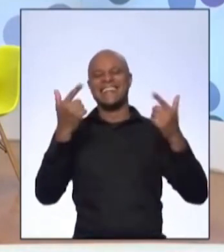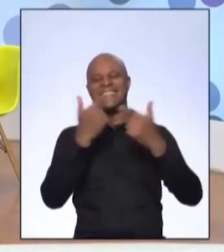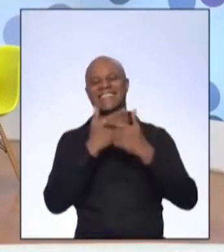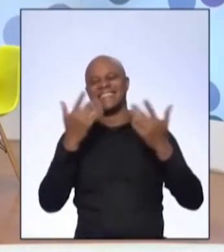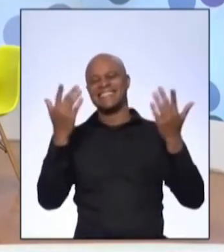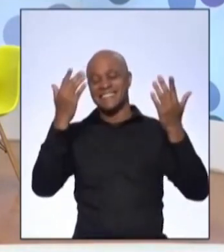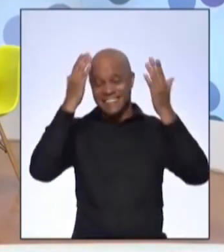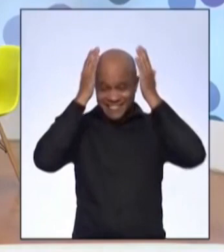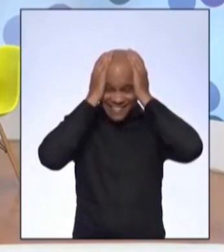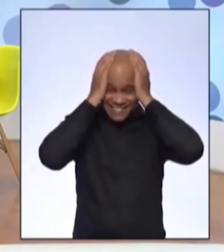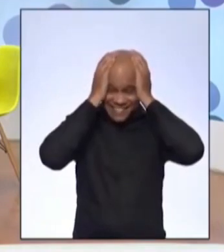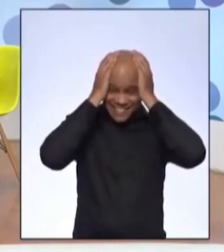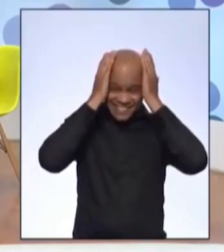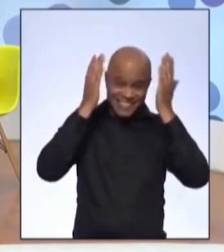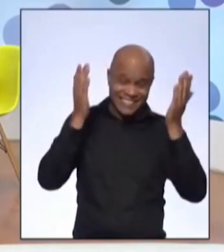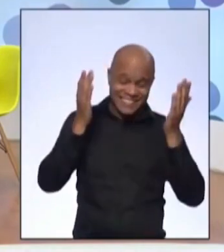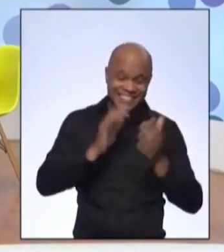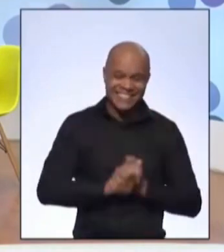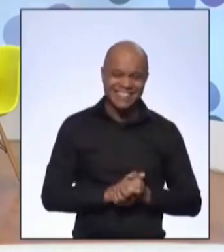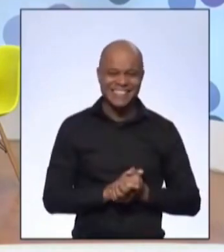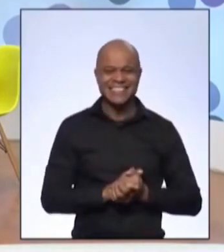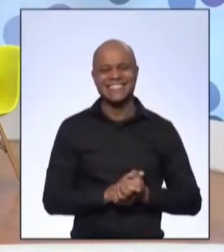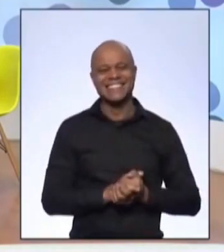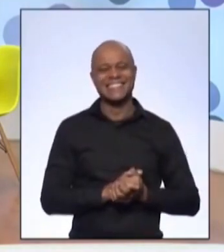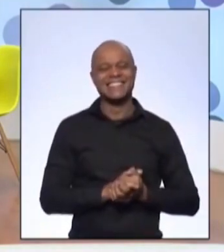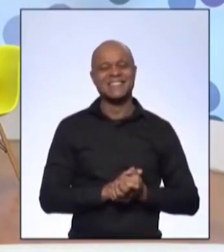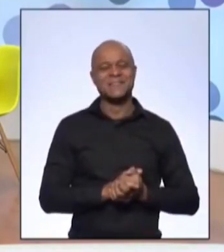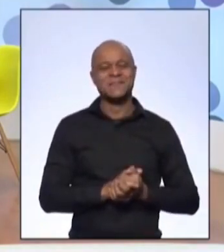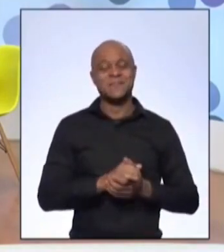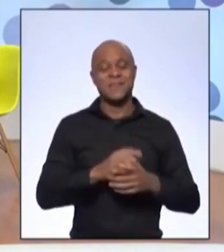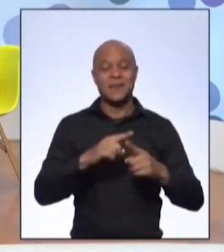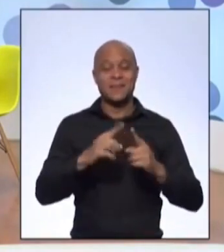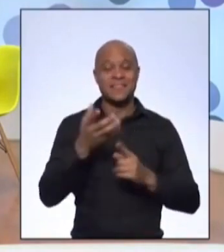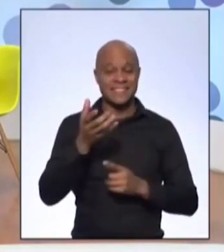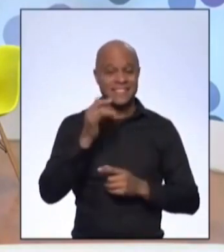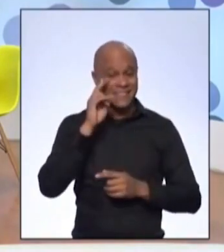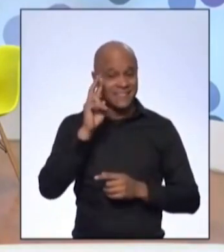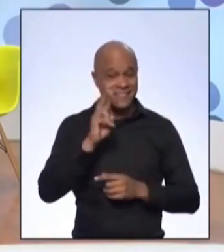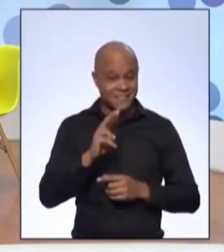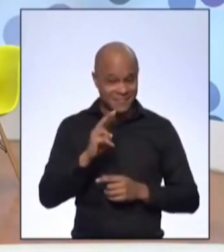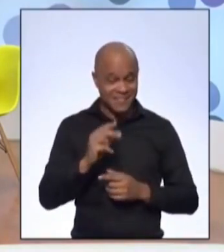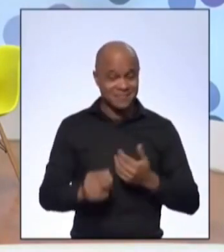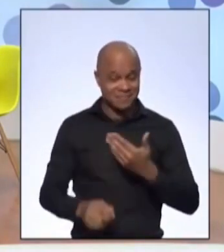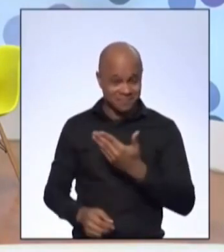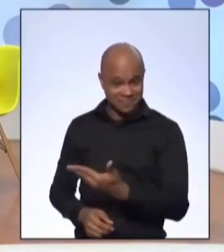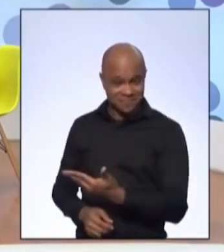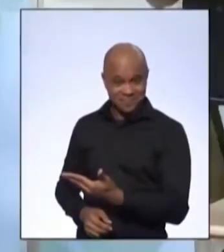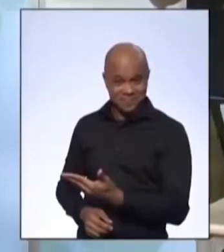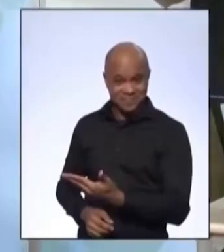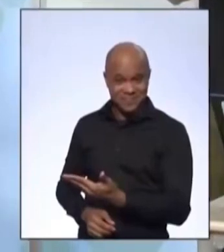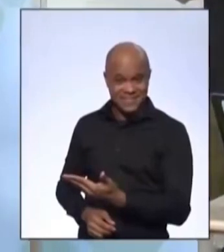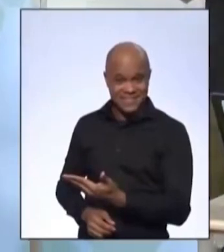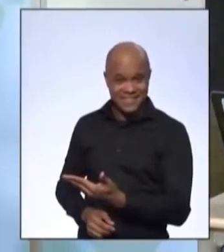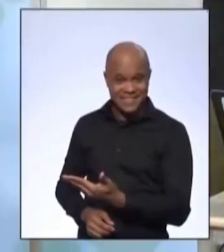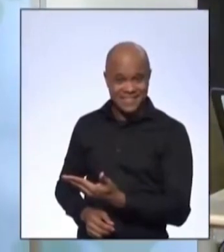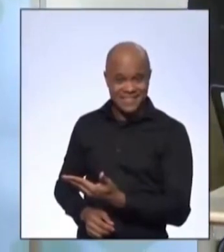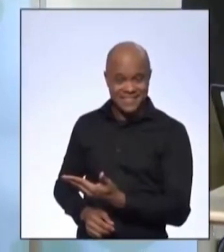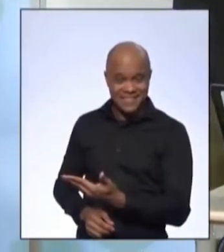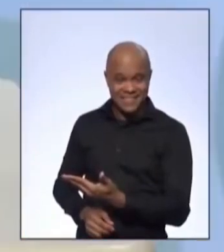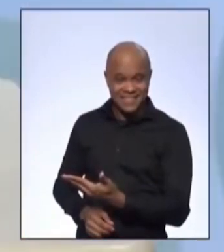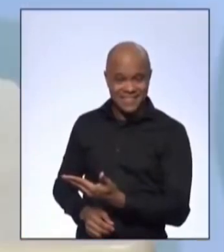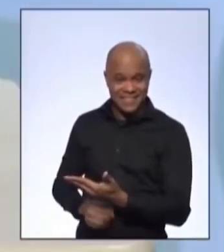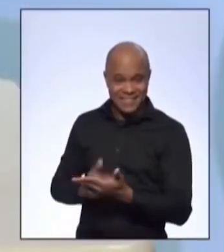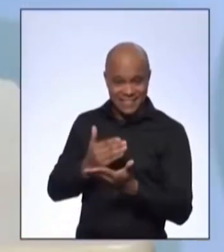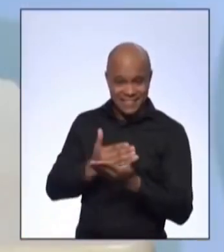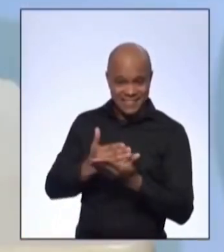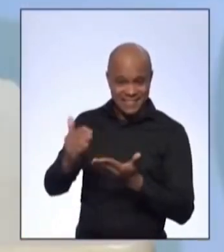ser. É, foi péssima, por sinal, né? Bom, mas então estamos enrolando pra ver o motor elétrico, né? Isso. Bom, vamos aqui dar a partida nele aqui. Vamos ver se